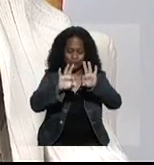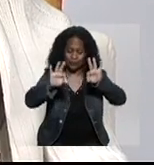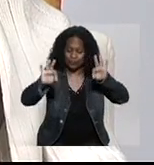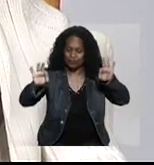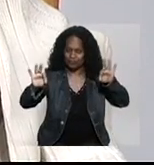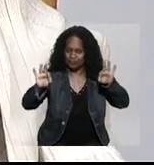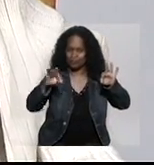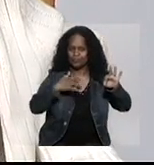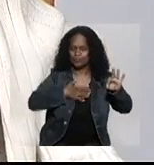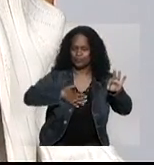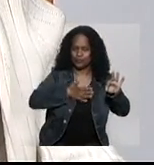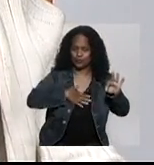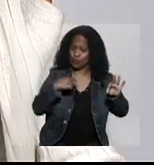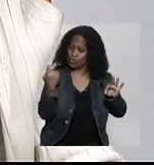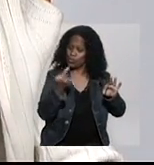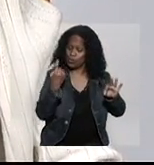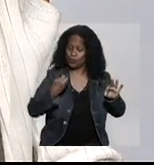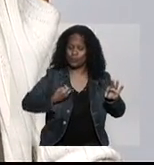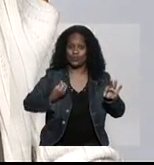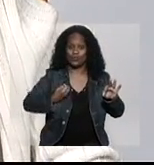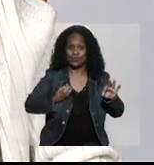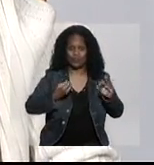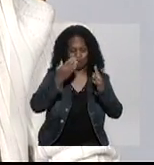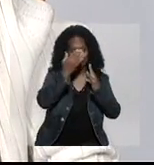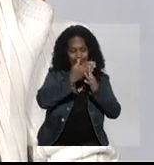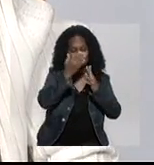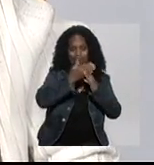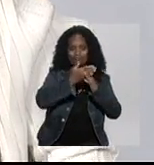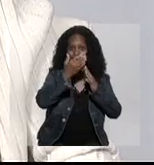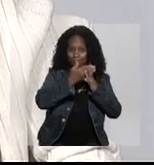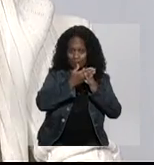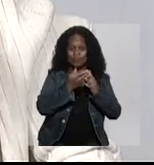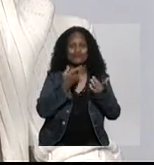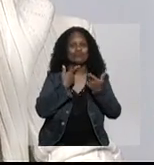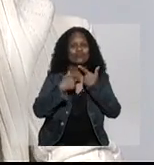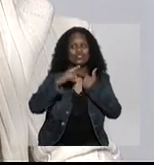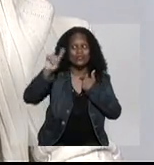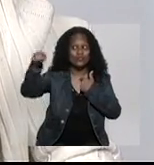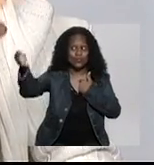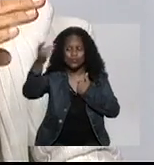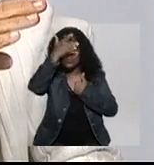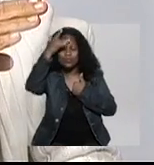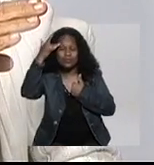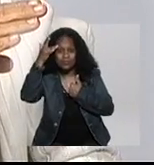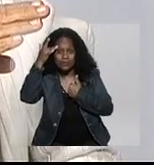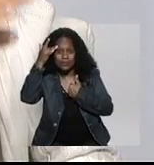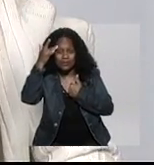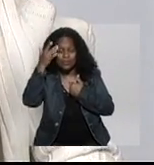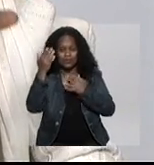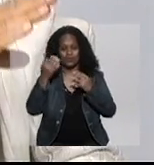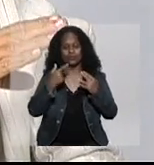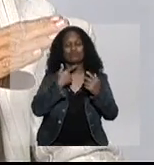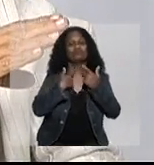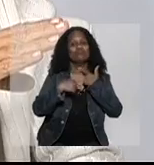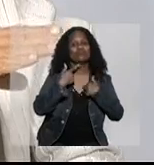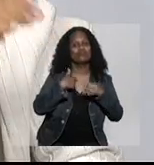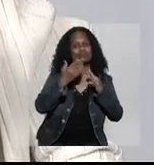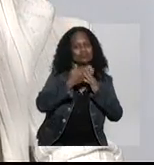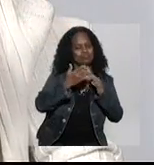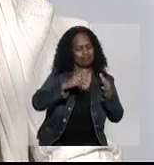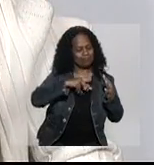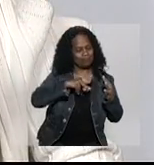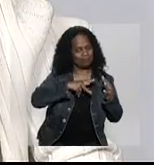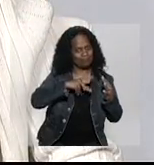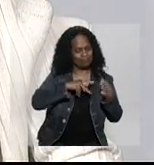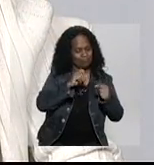que eu gosto muito, que ele diz que nós vivemos no intervalo entre os desejos dos outros, entre os nossos desejos e o